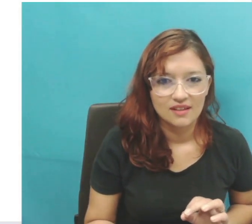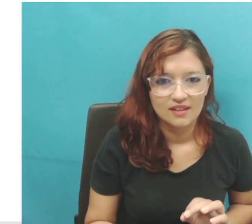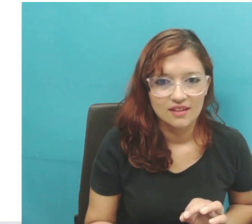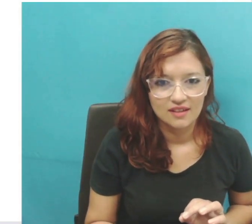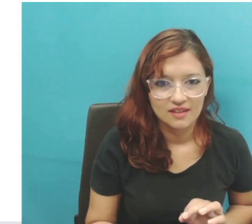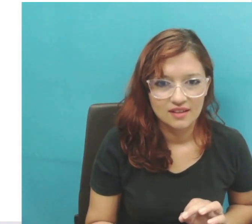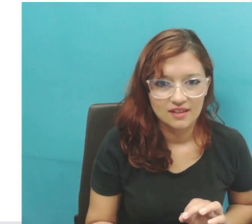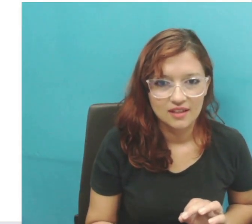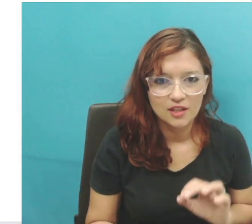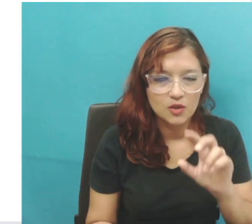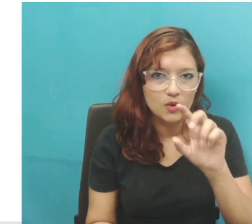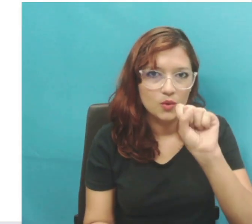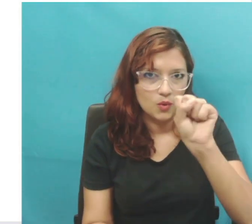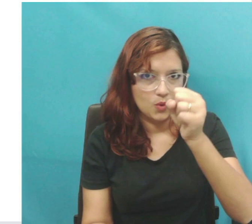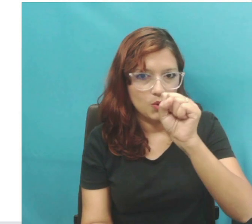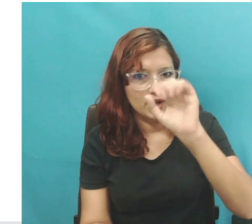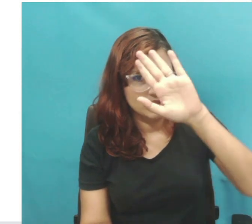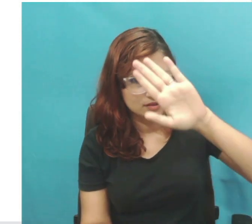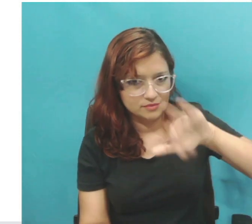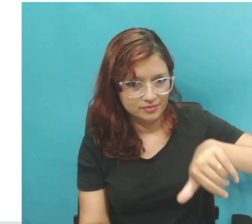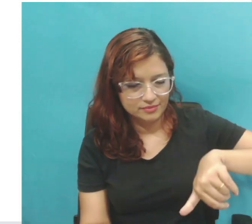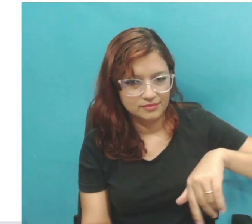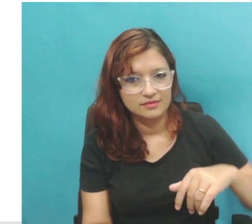Mas tá certo, viu?